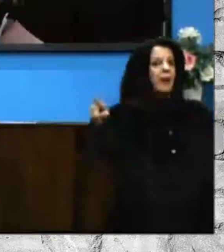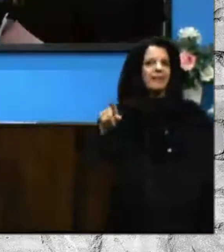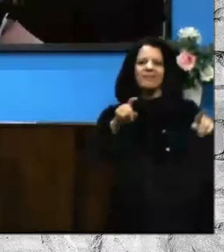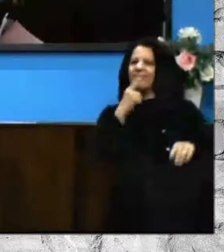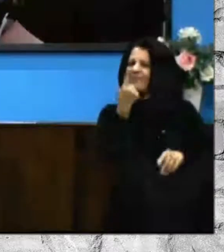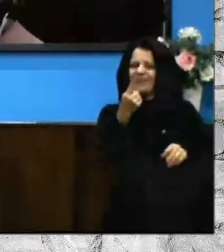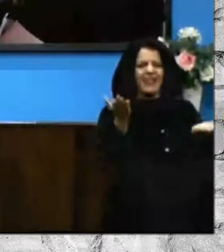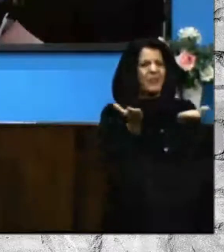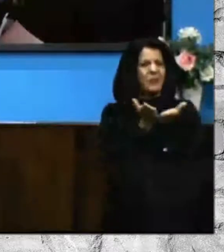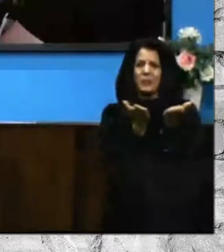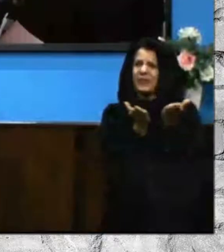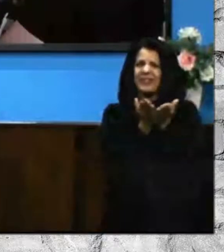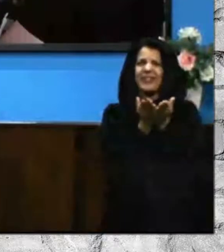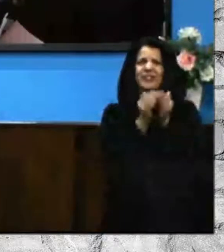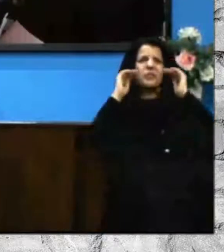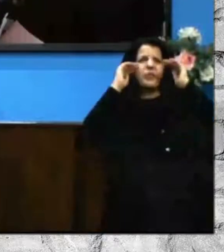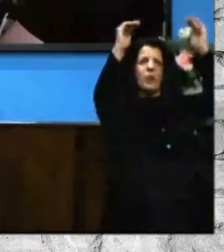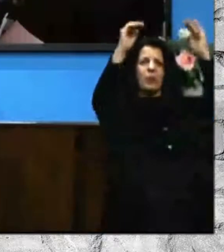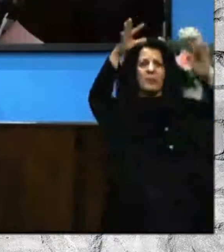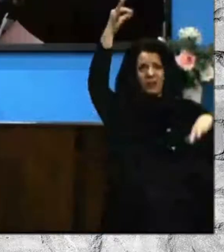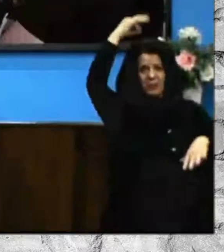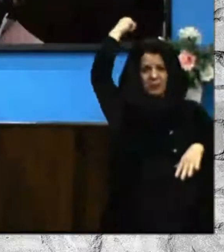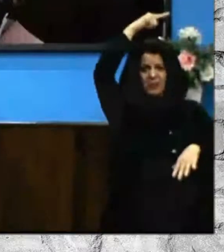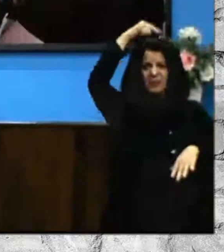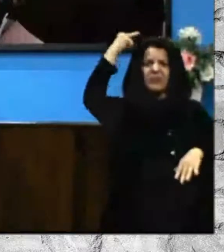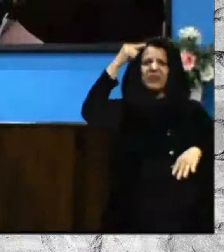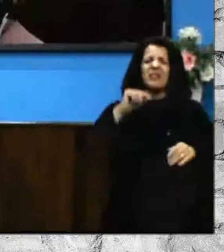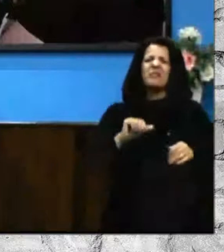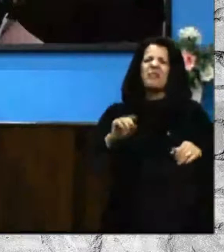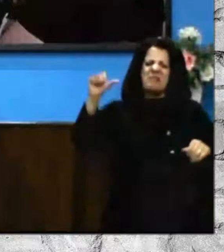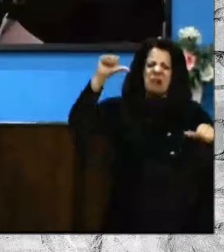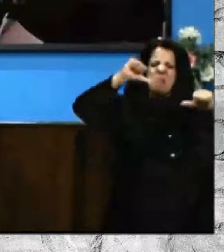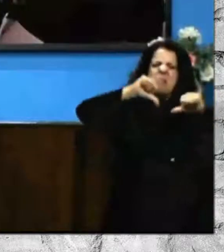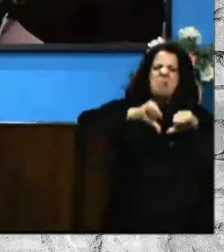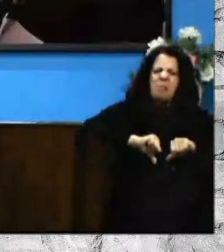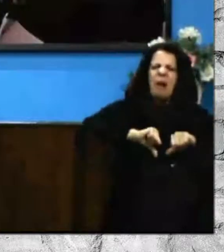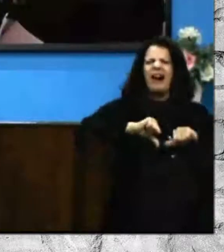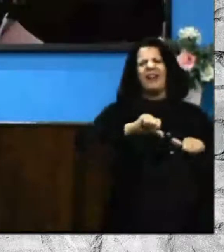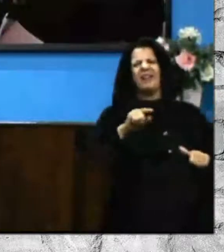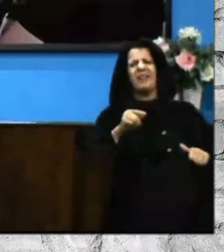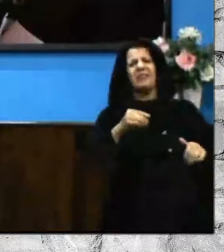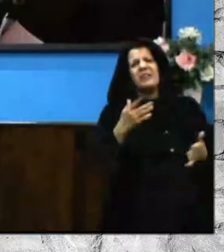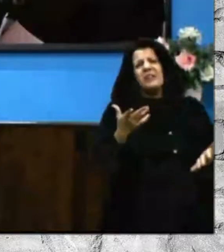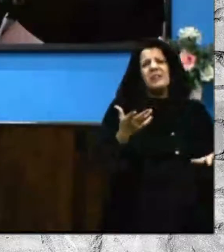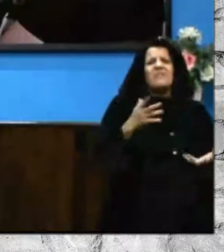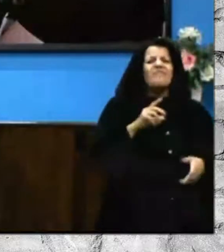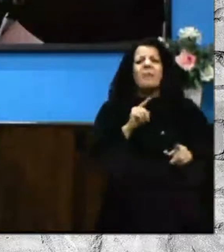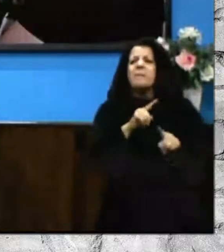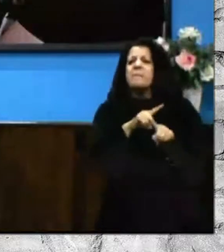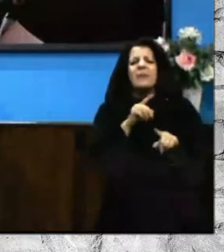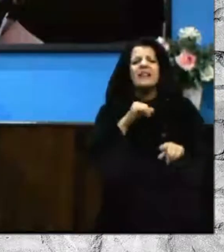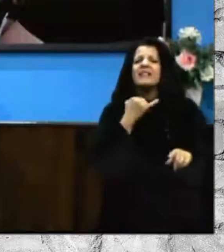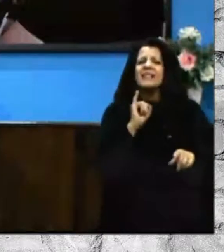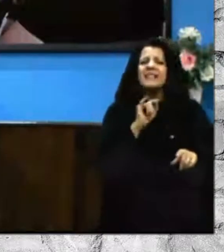que se sujeitar ao Espírito Santo sairá pior dessa situação. Mesmo que perca alguém de sua família,